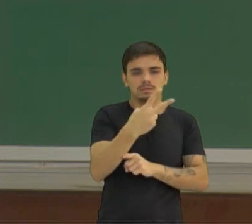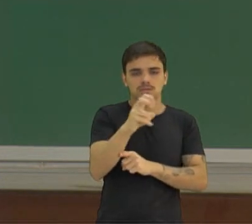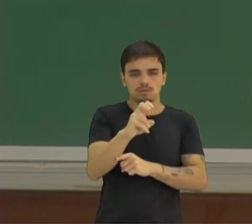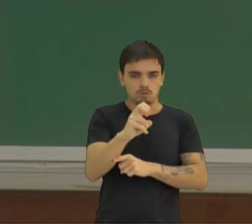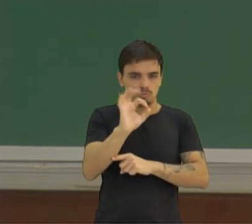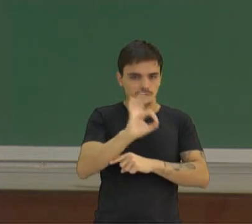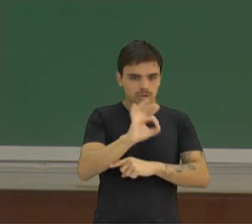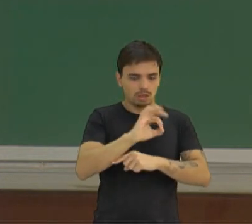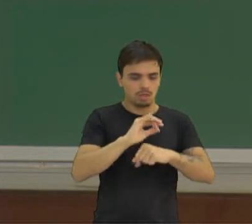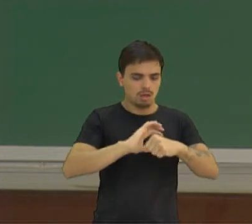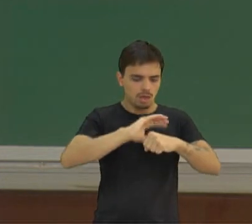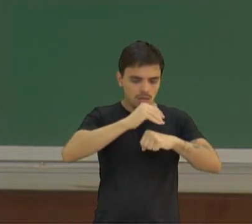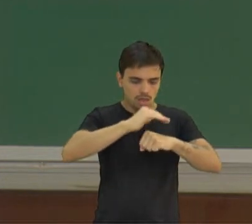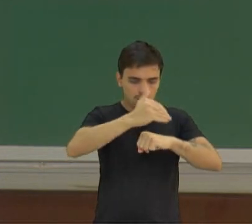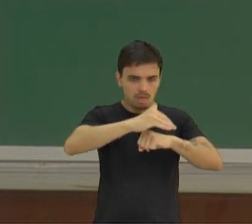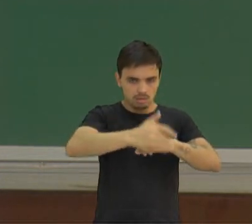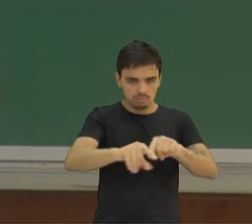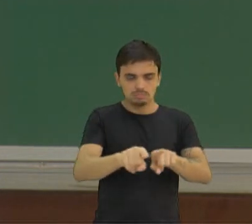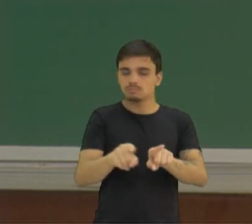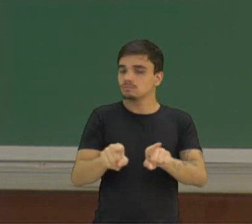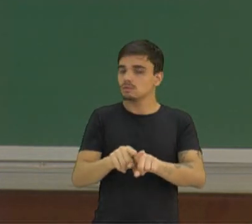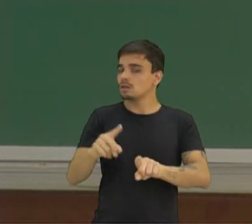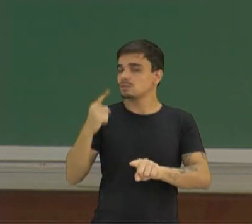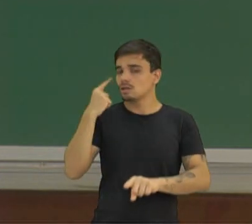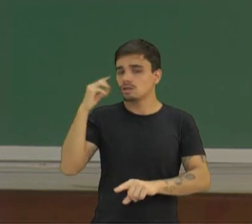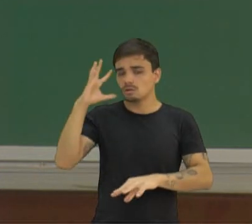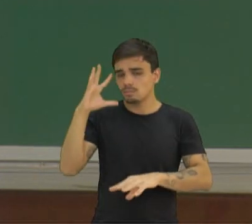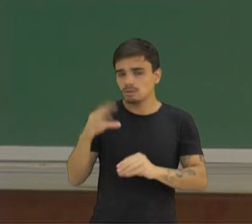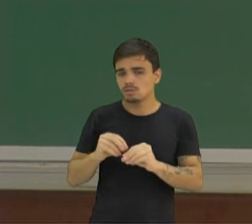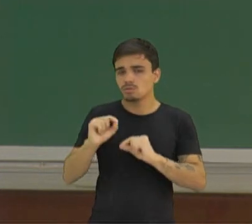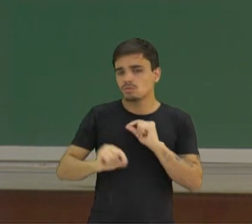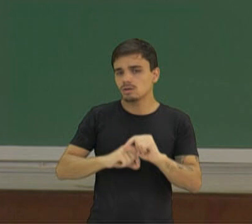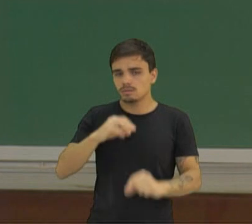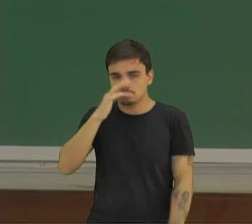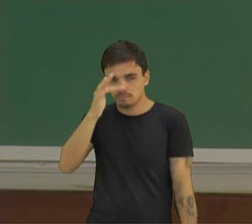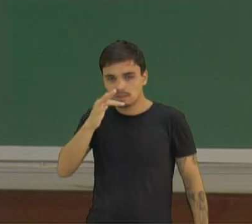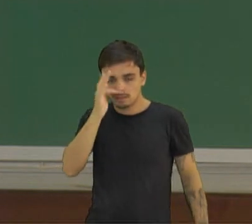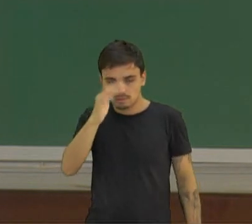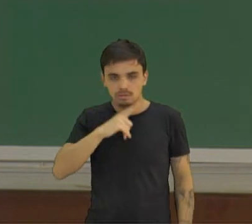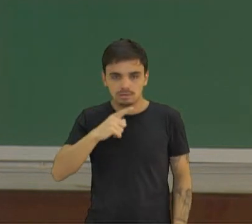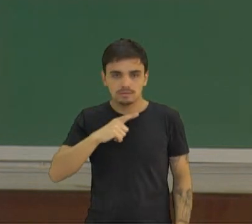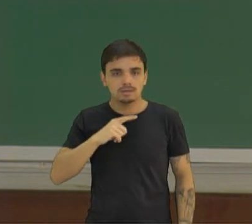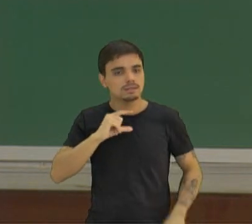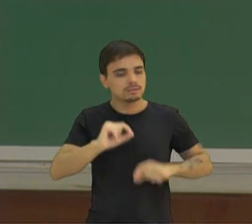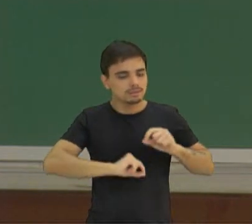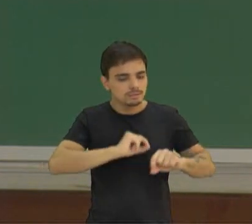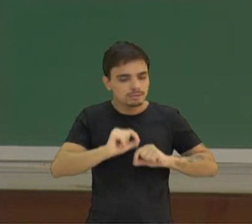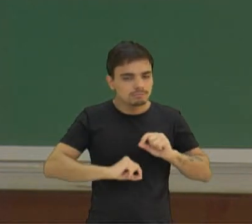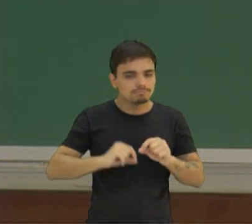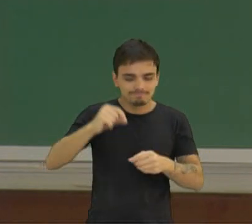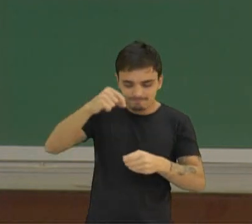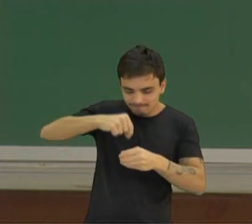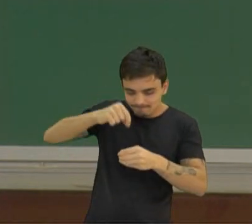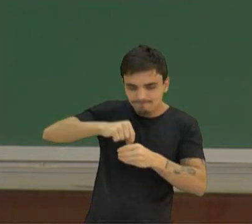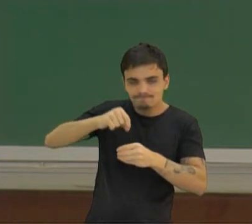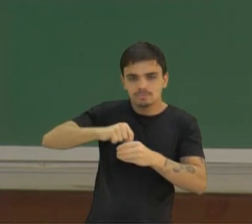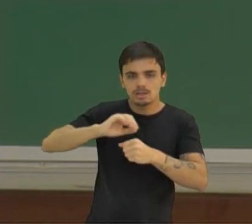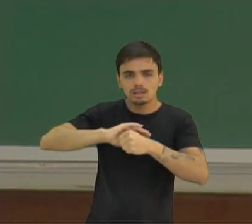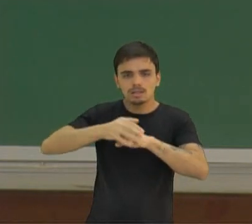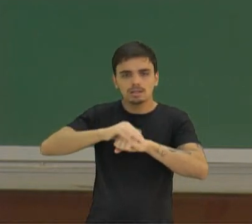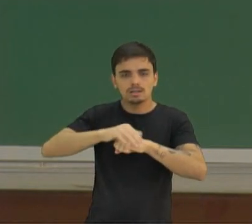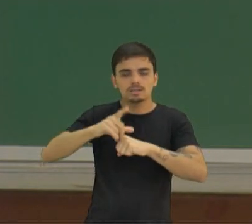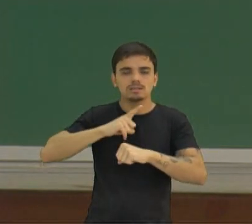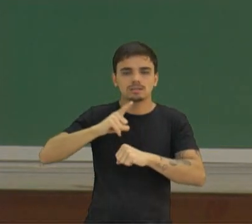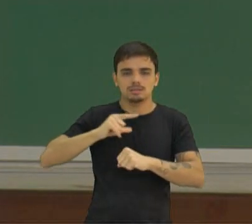o mesmo entenderia que as plantas que possuíam as sementes aspecto liso tinha um fatores